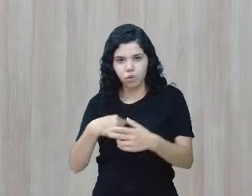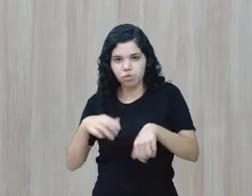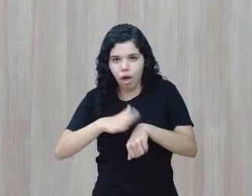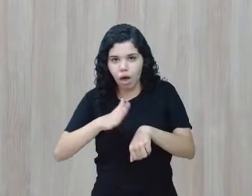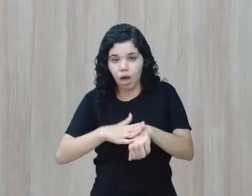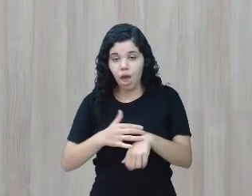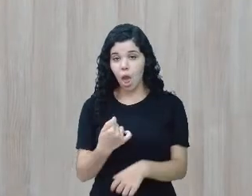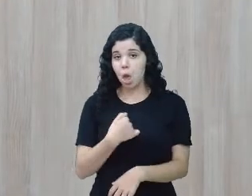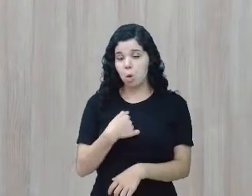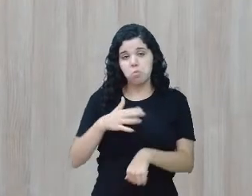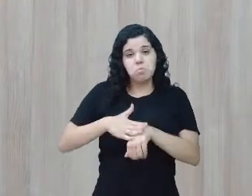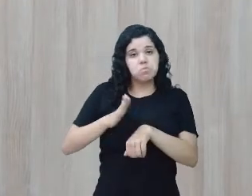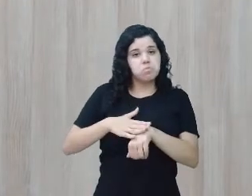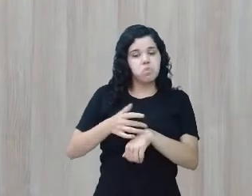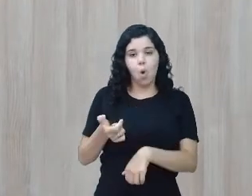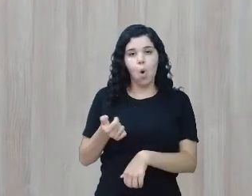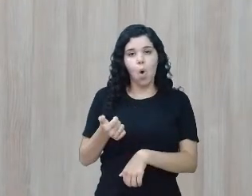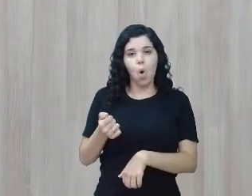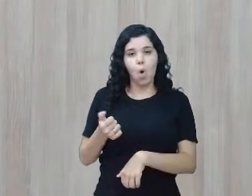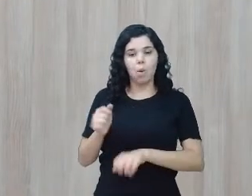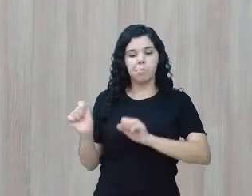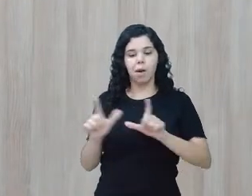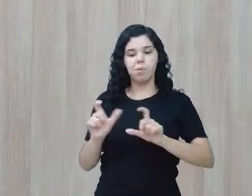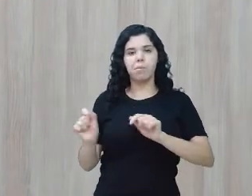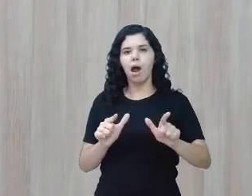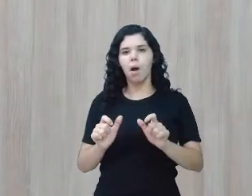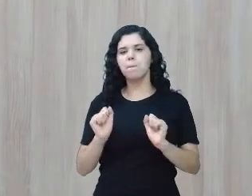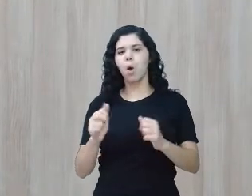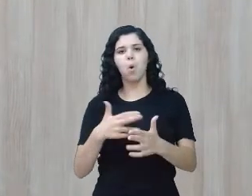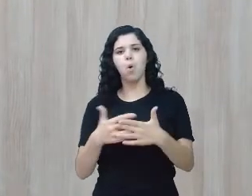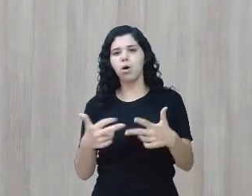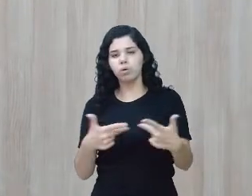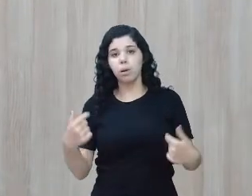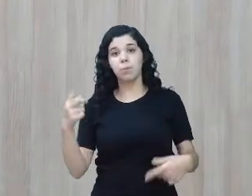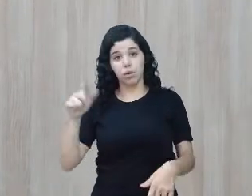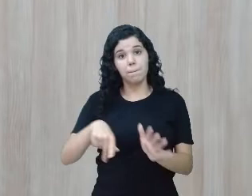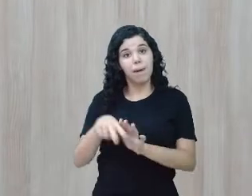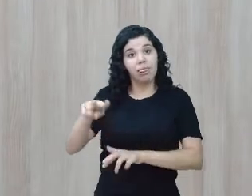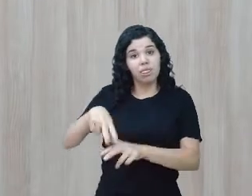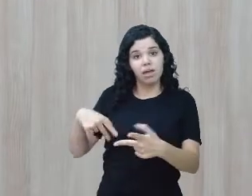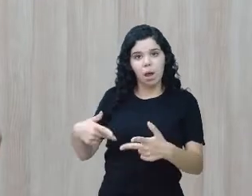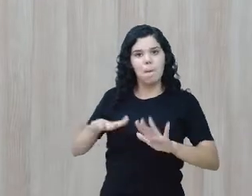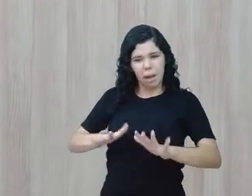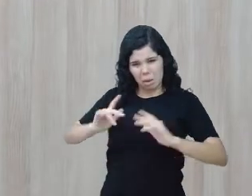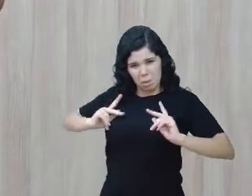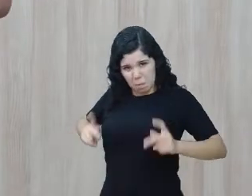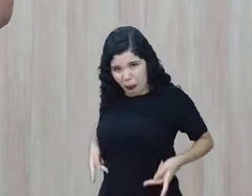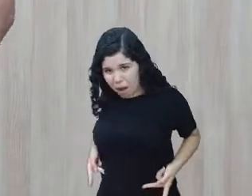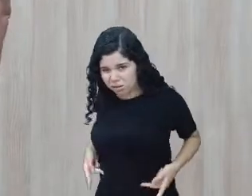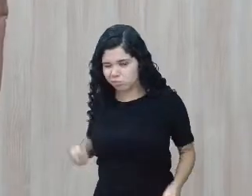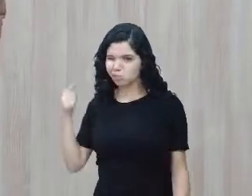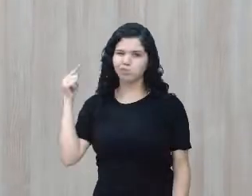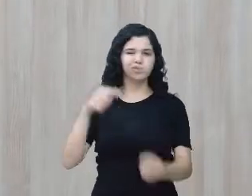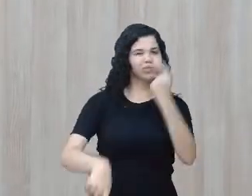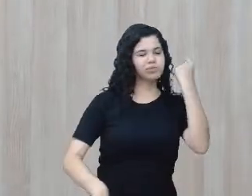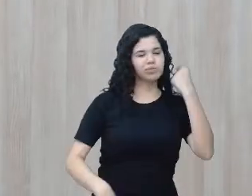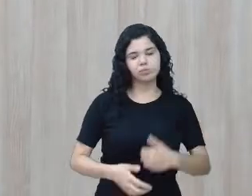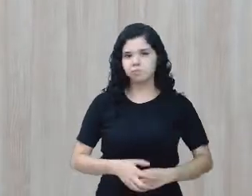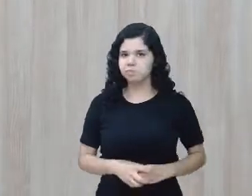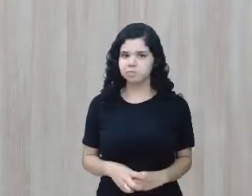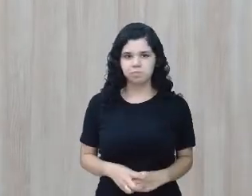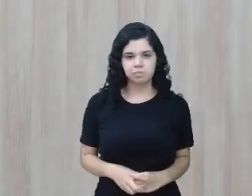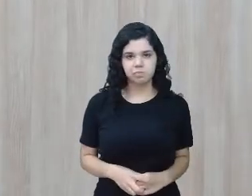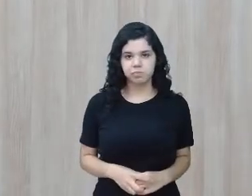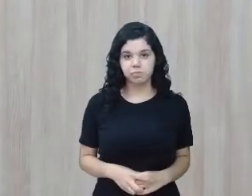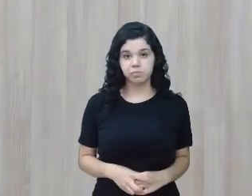que eu quiser com esse controle, porque é uma coisa, mas não com uma pessoa. Isso não é correto, de jeito nenhum.